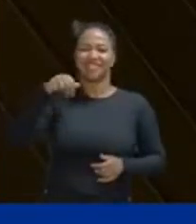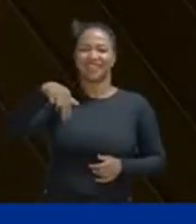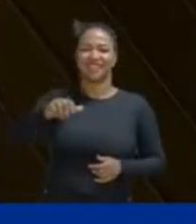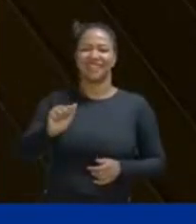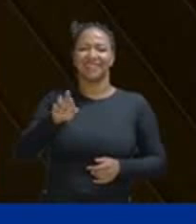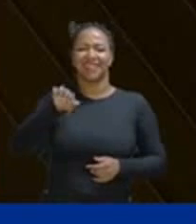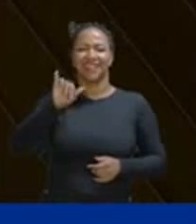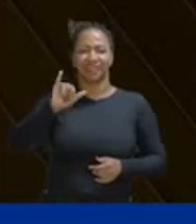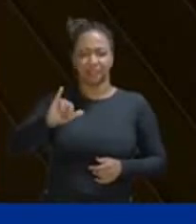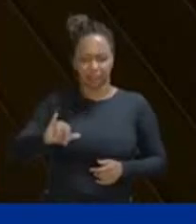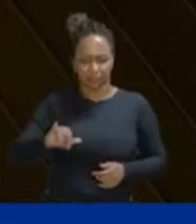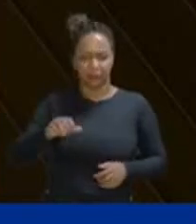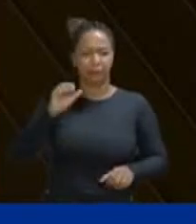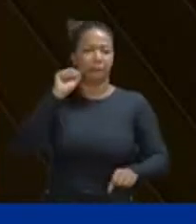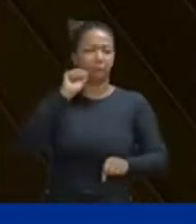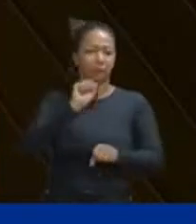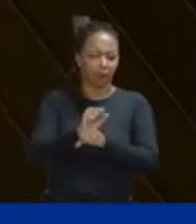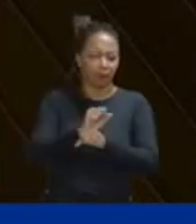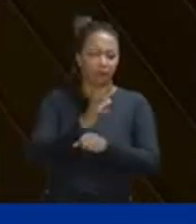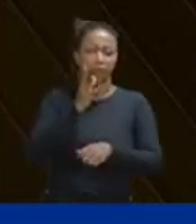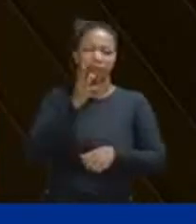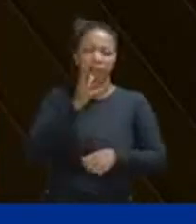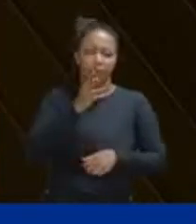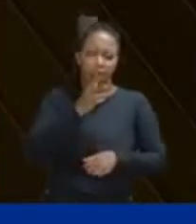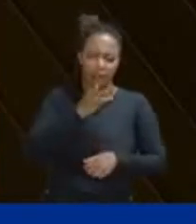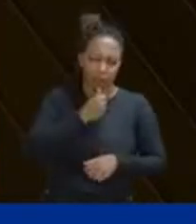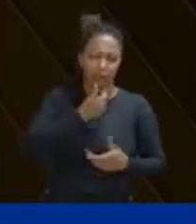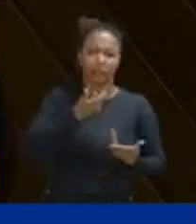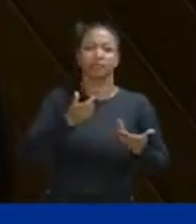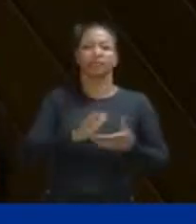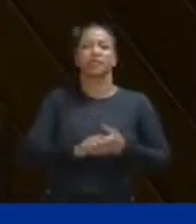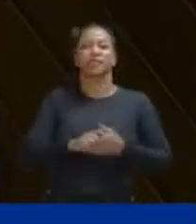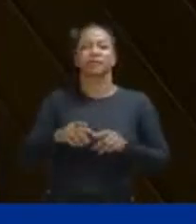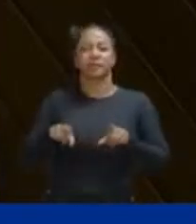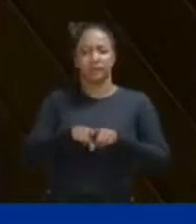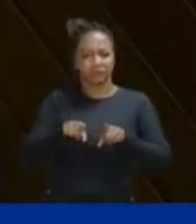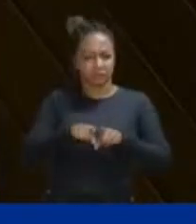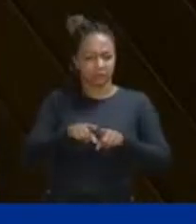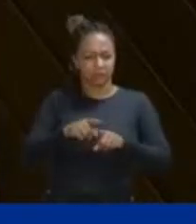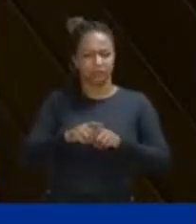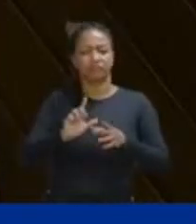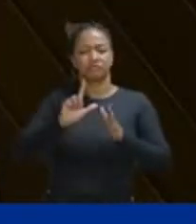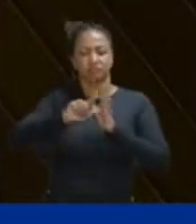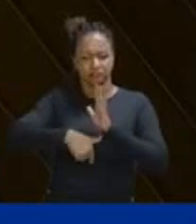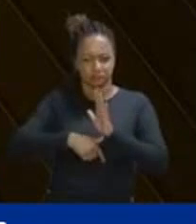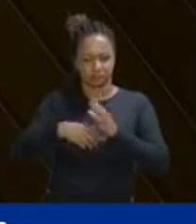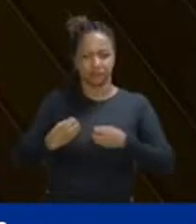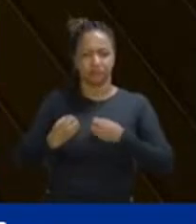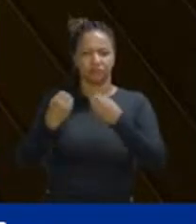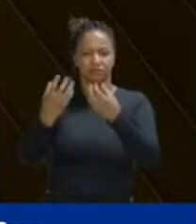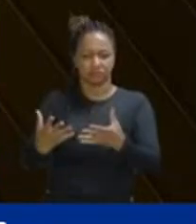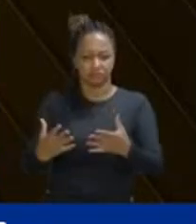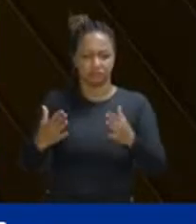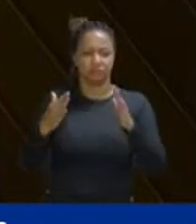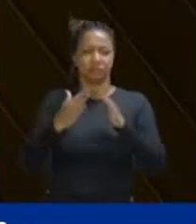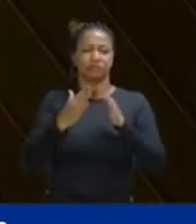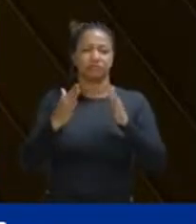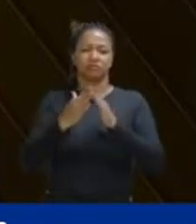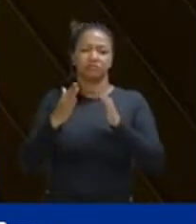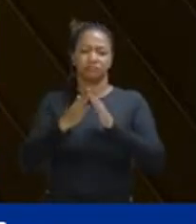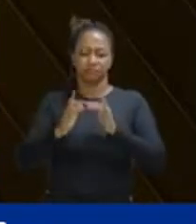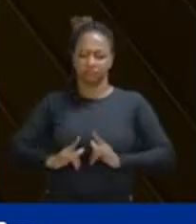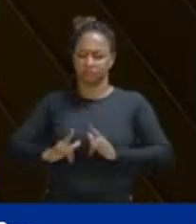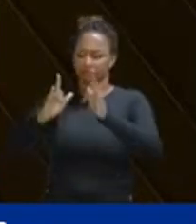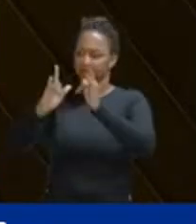as suas obras a passos lentos, fecho aspas. No mais, afirmou que o atraso da entrega do habitacional Janari